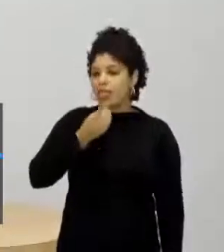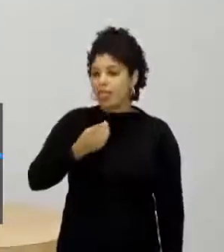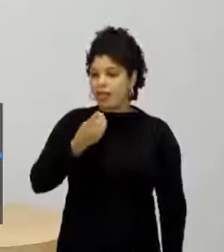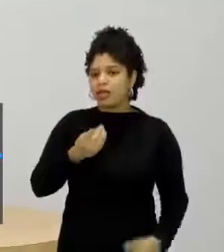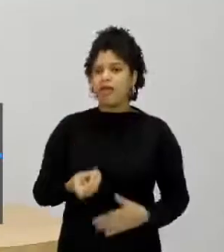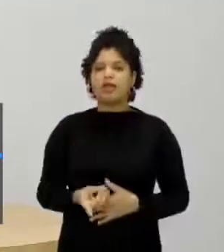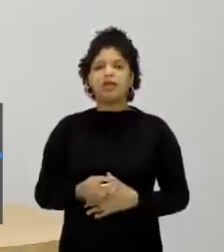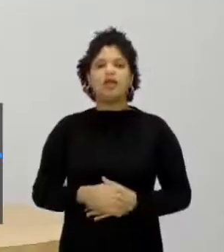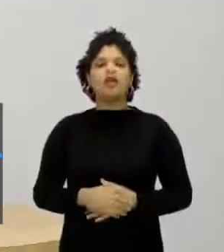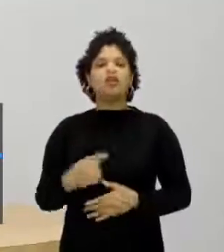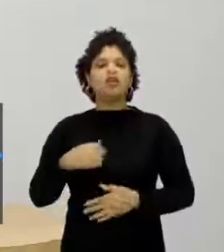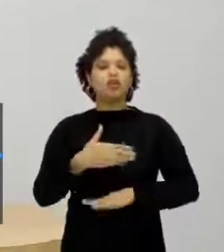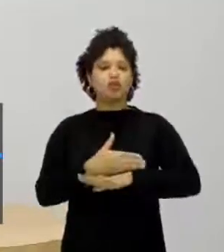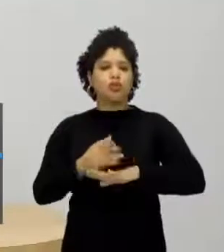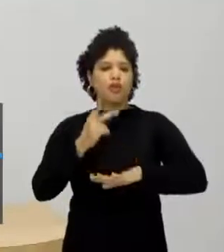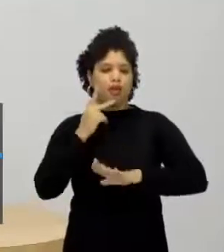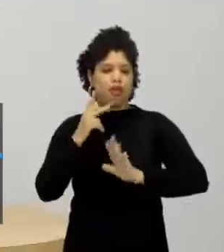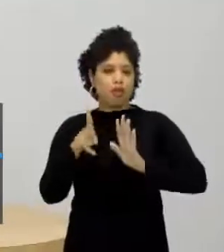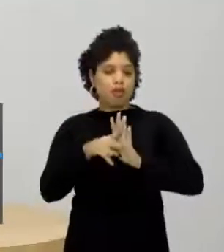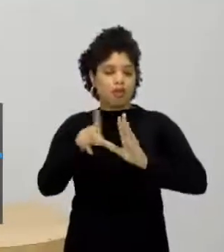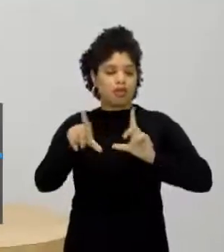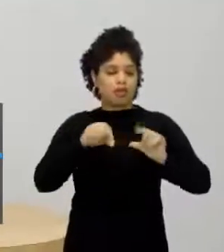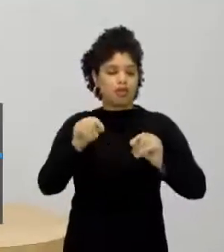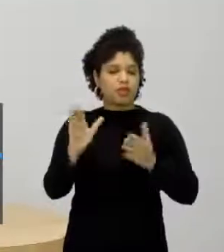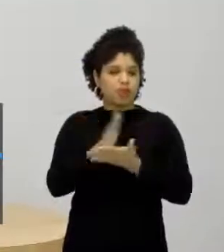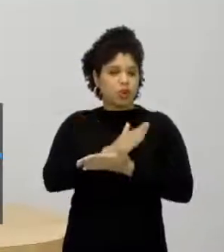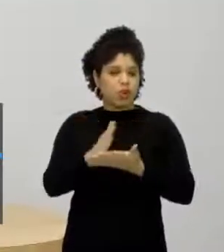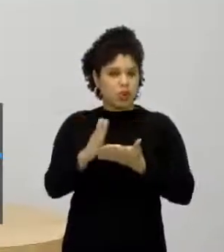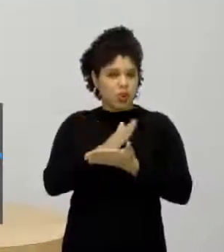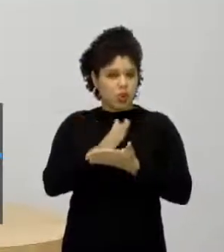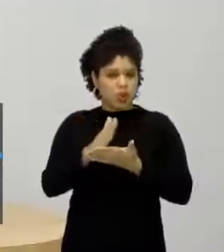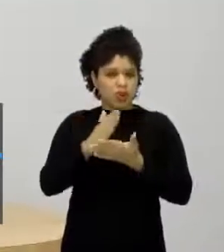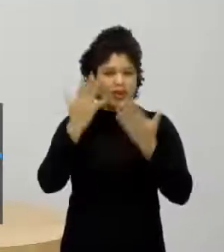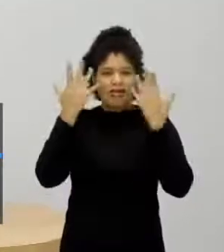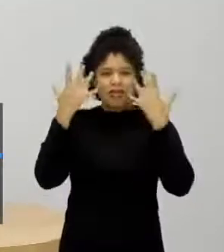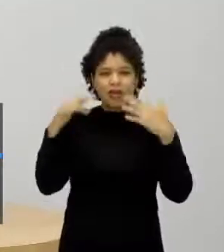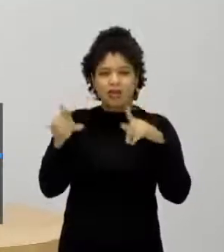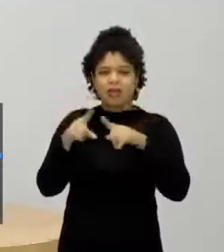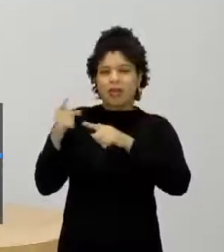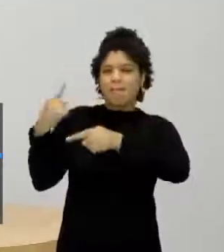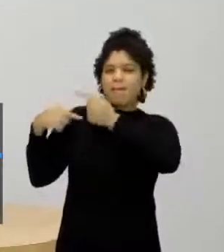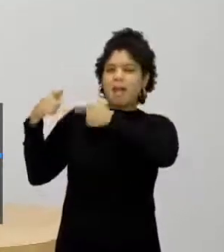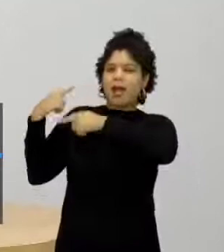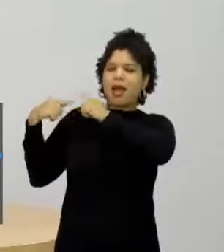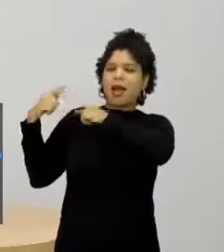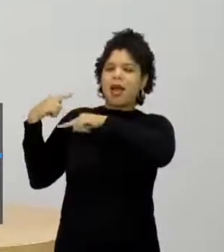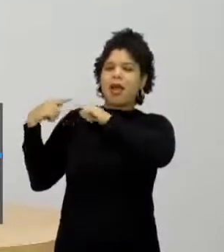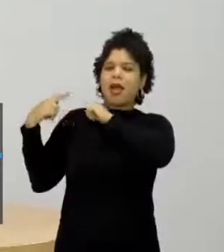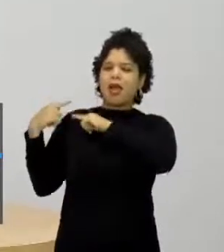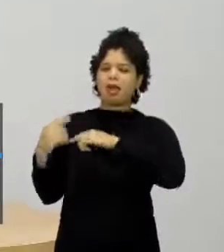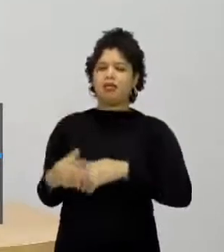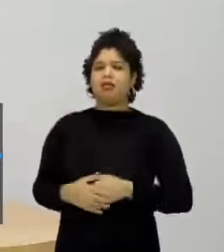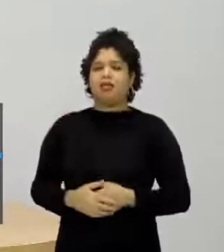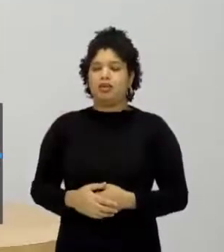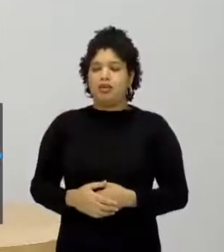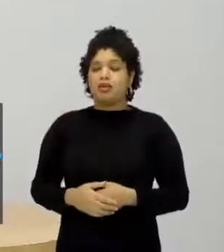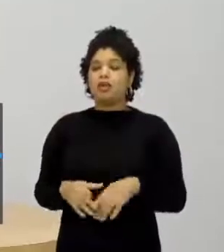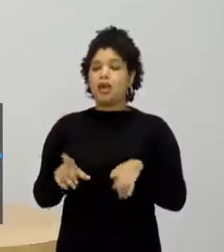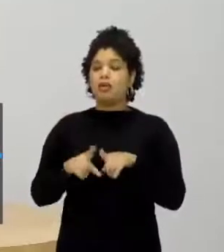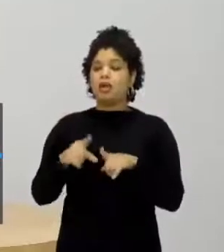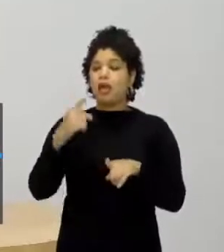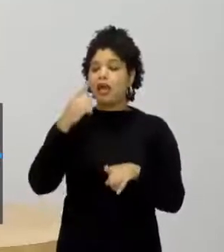de seleção natural e também a gente vai falar de ancestralidade e também vamos abordar aí a respeito